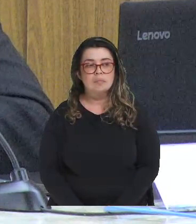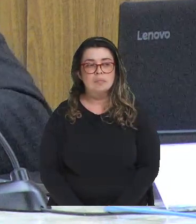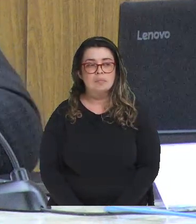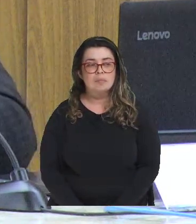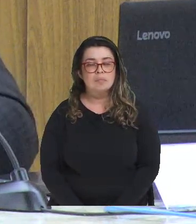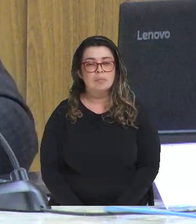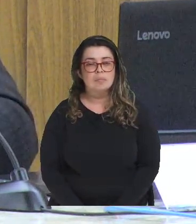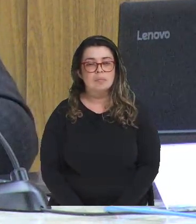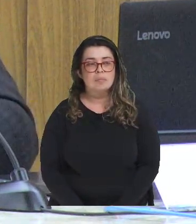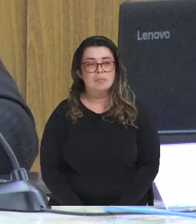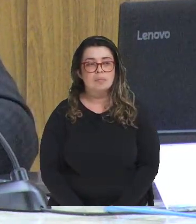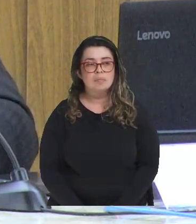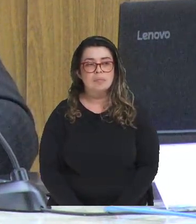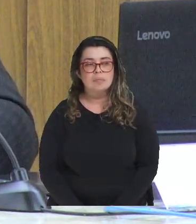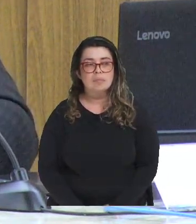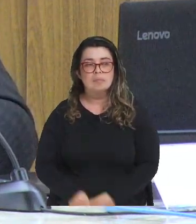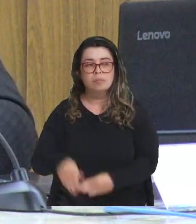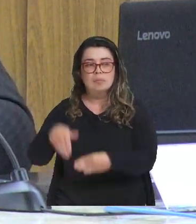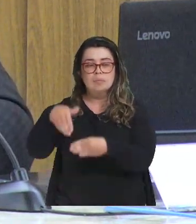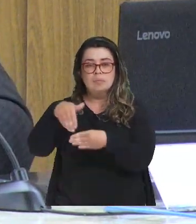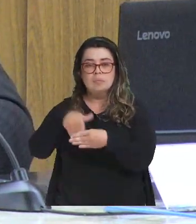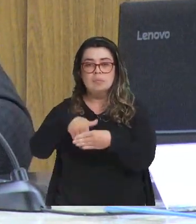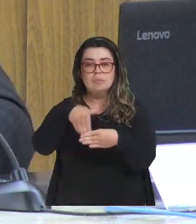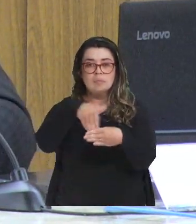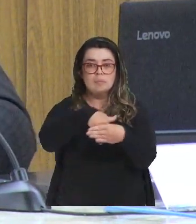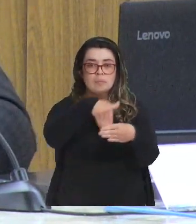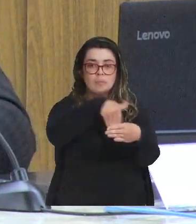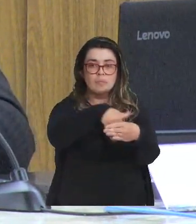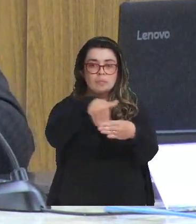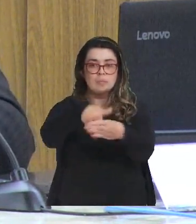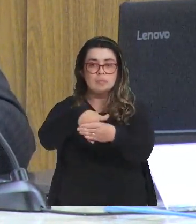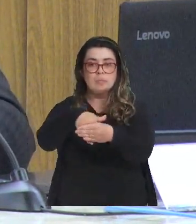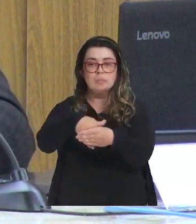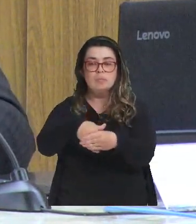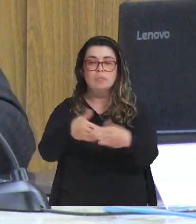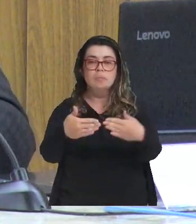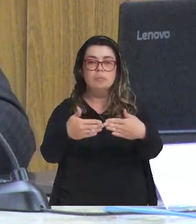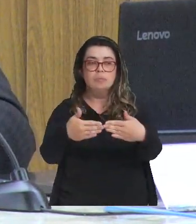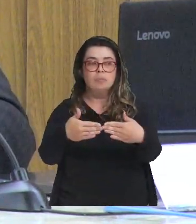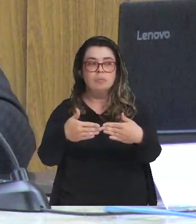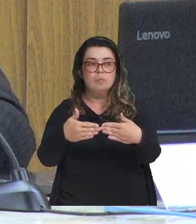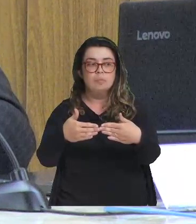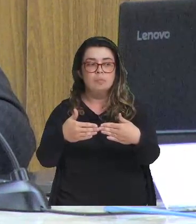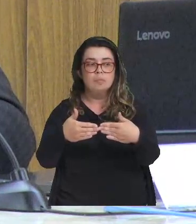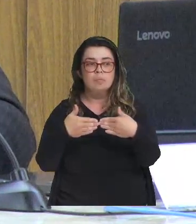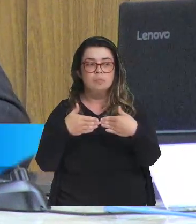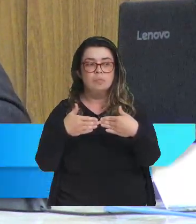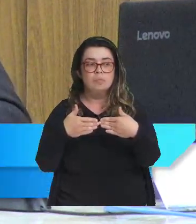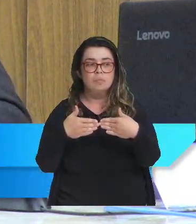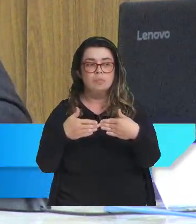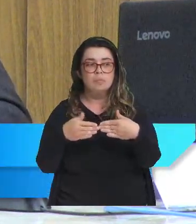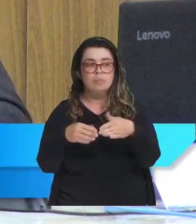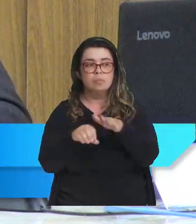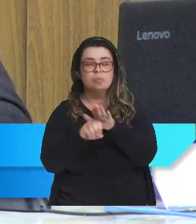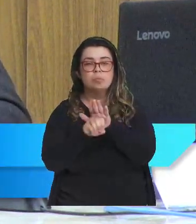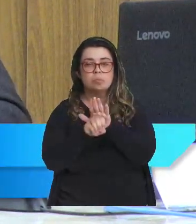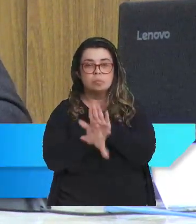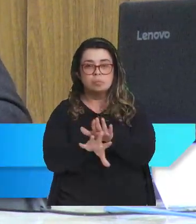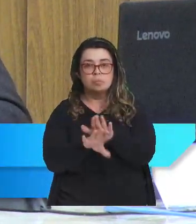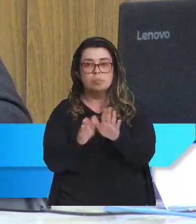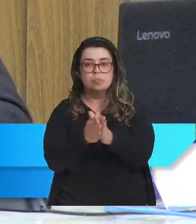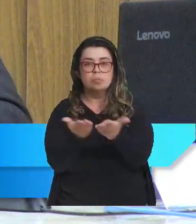Em votação, os requerimentos, moções e indicações pelo prazo de autoria de diversos